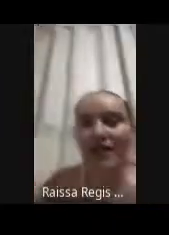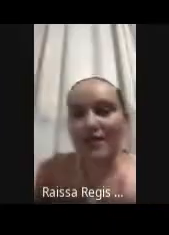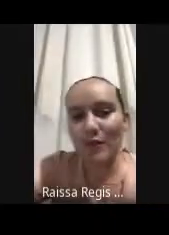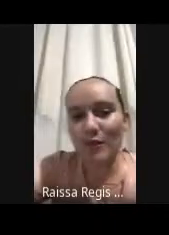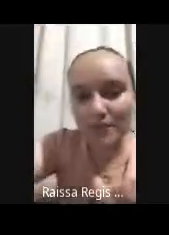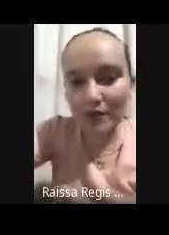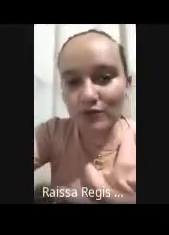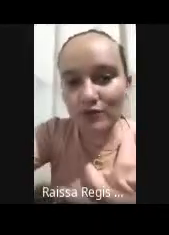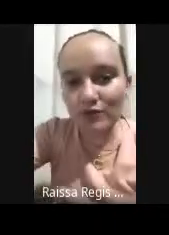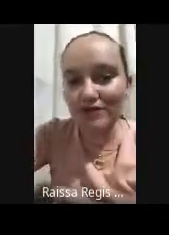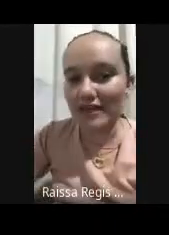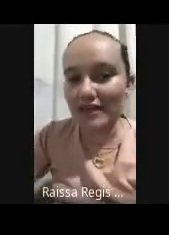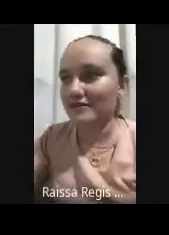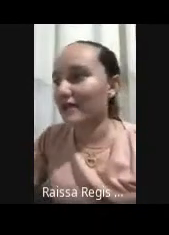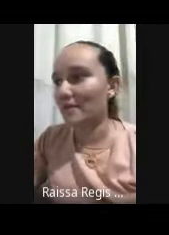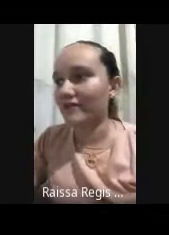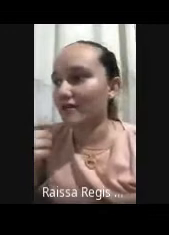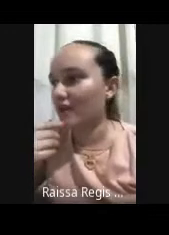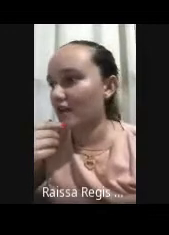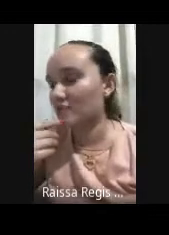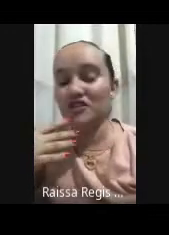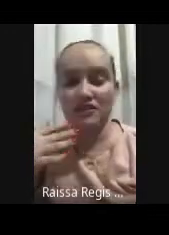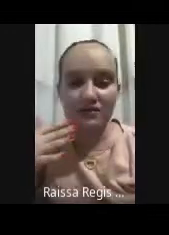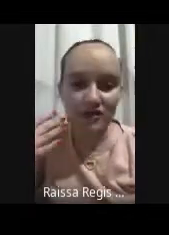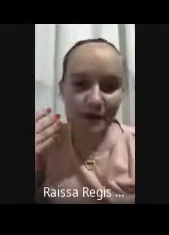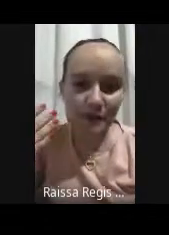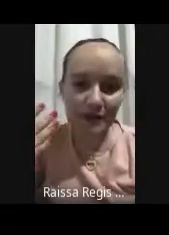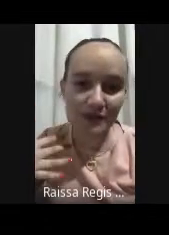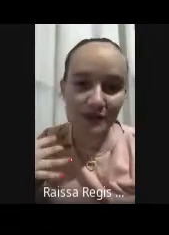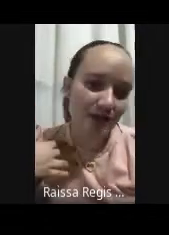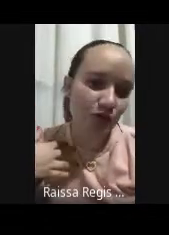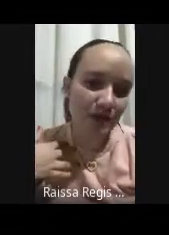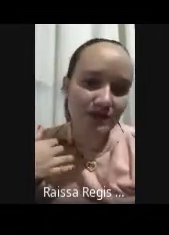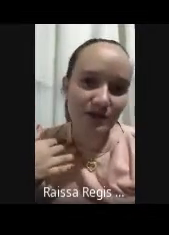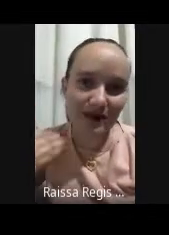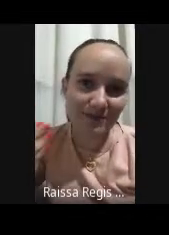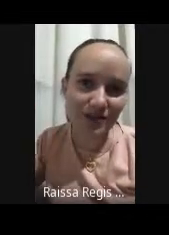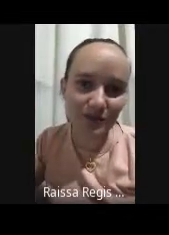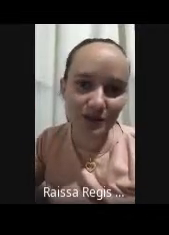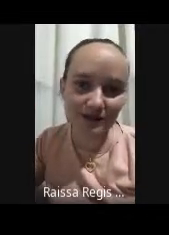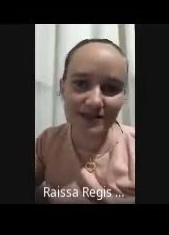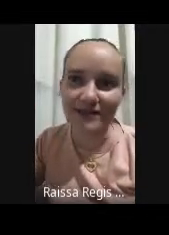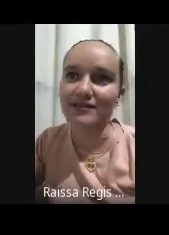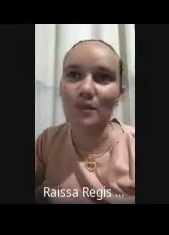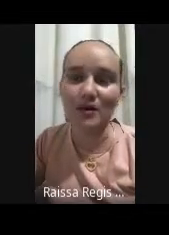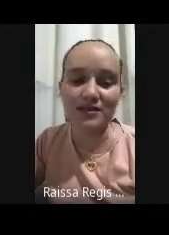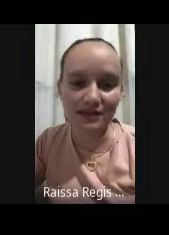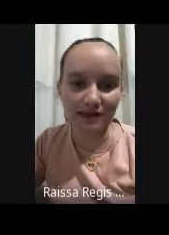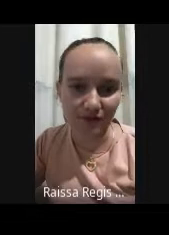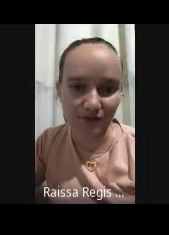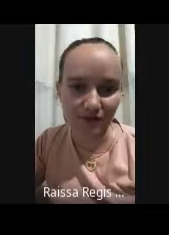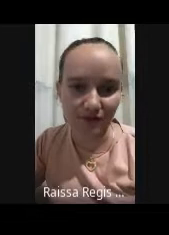deixa eu perguntar para vocês, será que é a minha internet? Se minha internet estiver ruim, porque assim, eu tô pelo celular e à medida que o celular vai esquentando, pode ser que